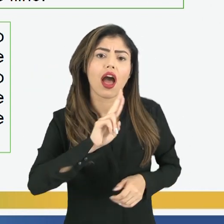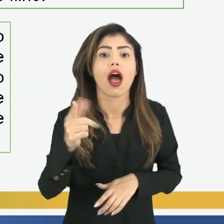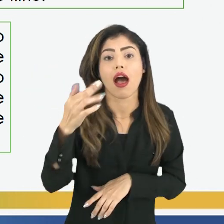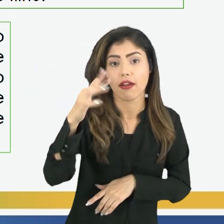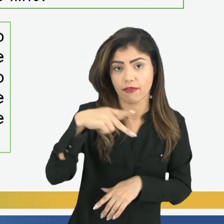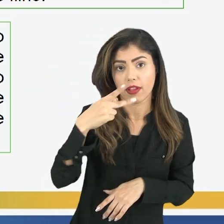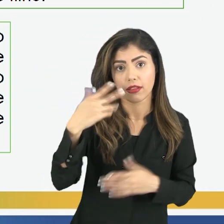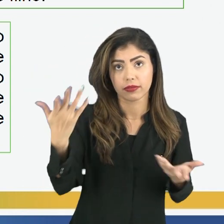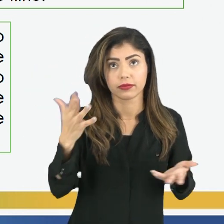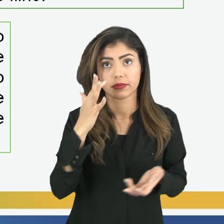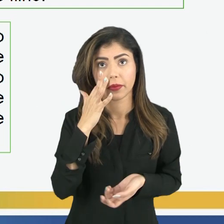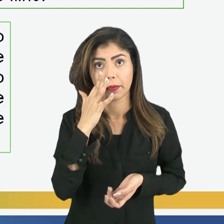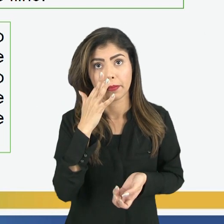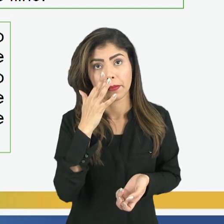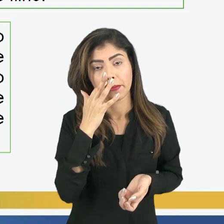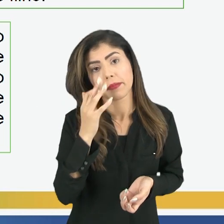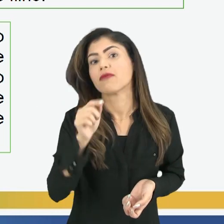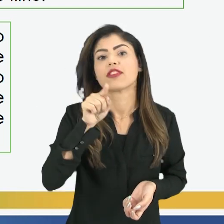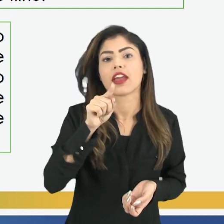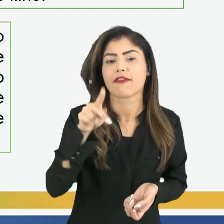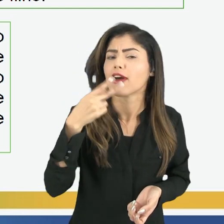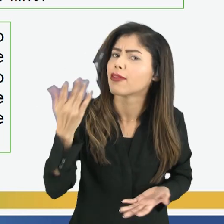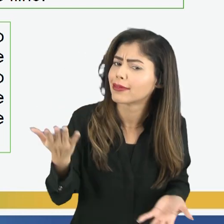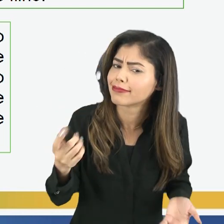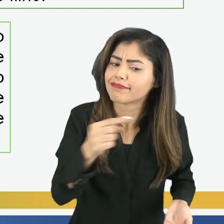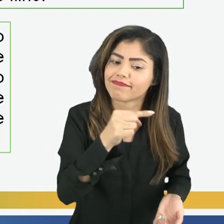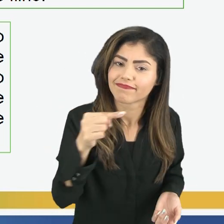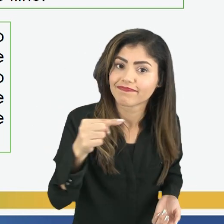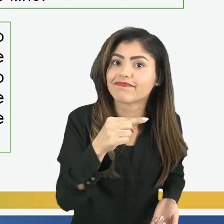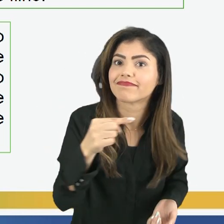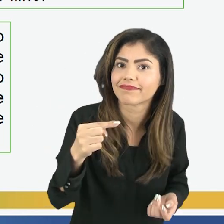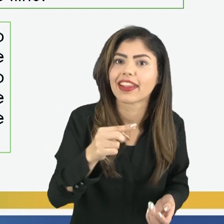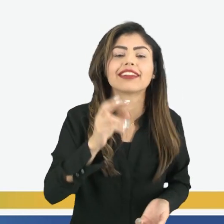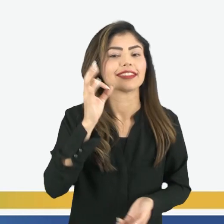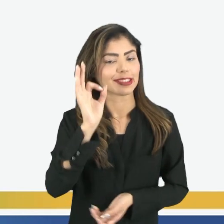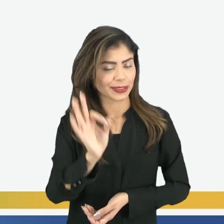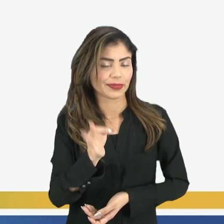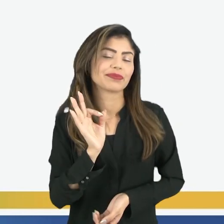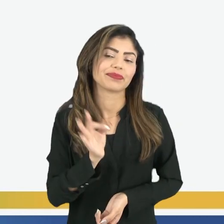fala? Se você respondeu o sinal de travessão, acertou.